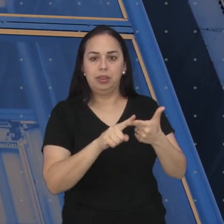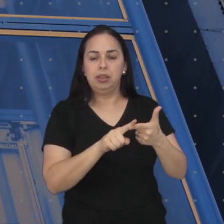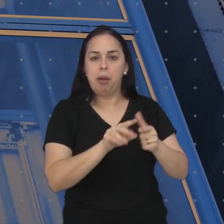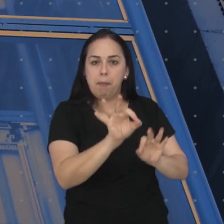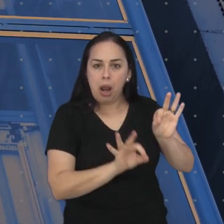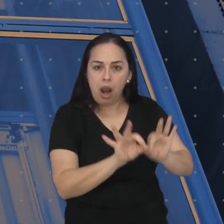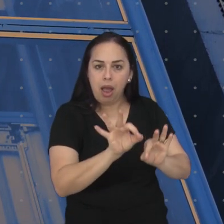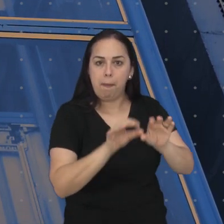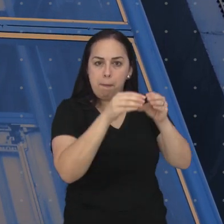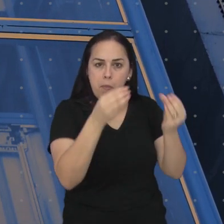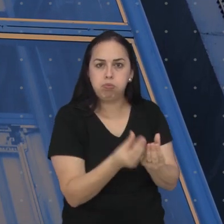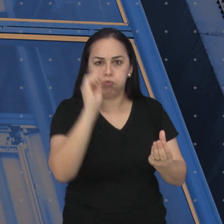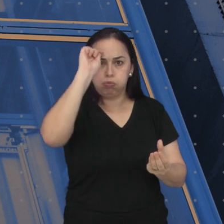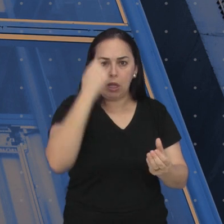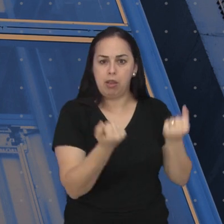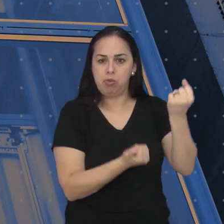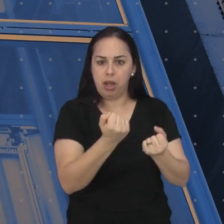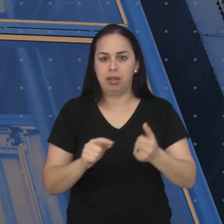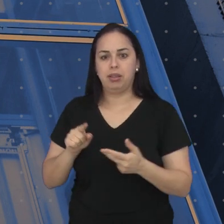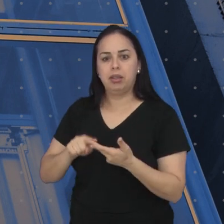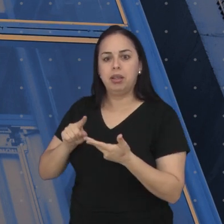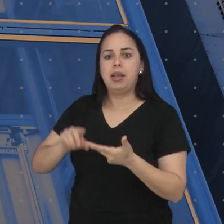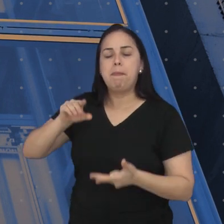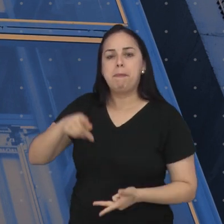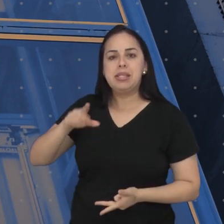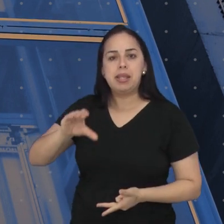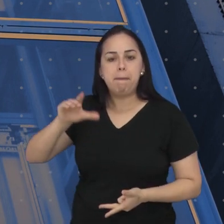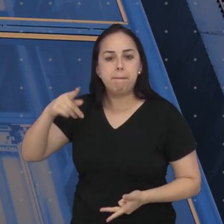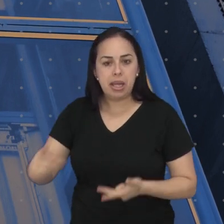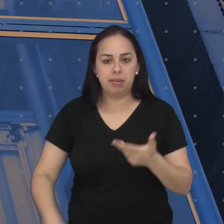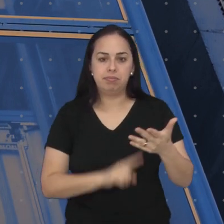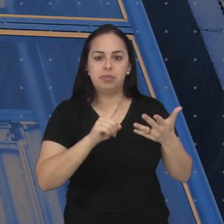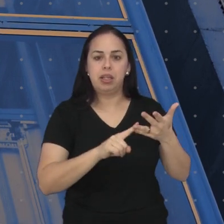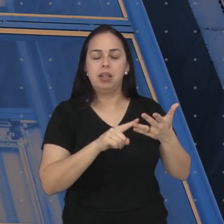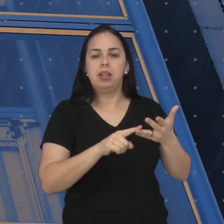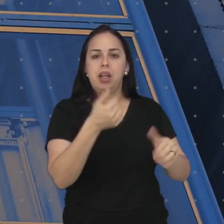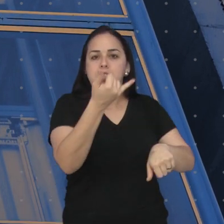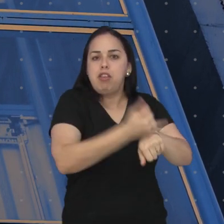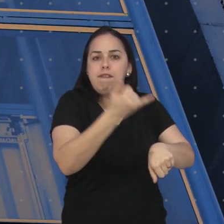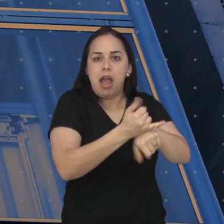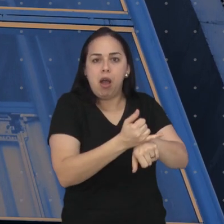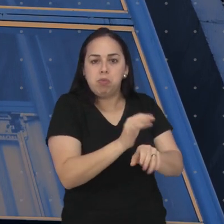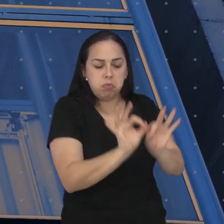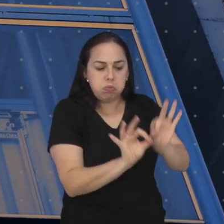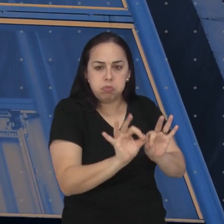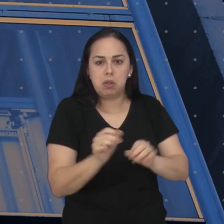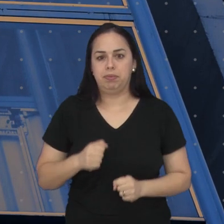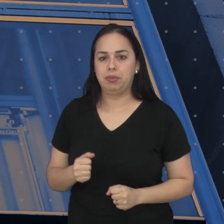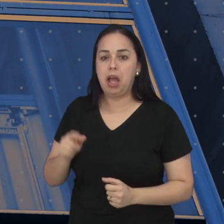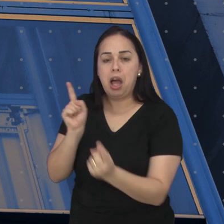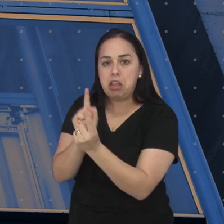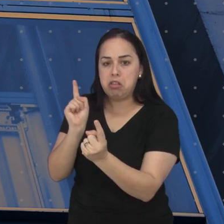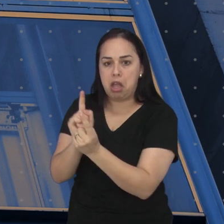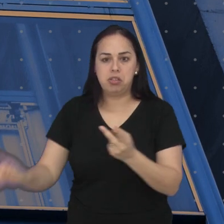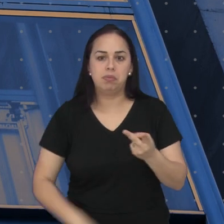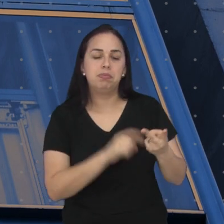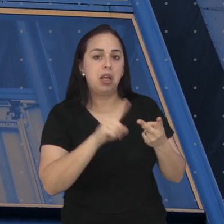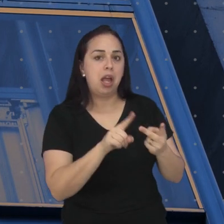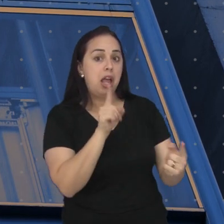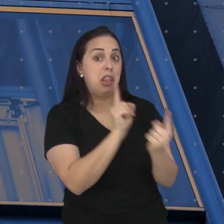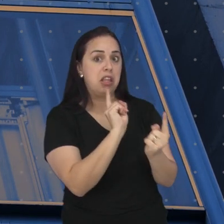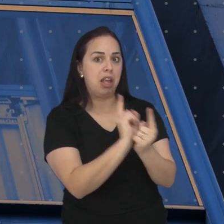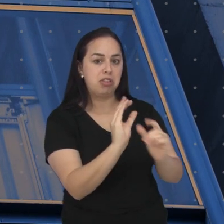obras, alinhador de pneus, analista de PCP, armador de ferragens na construção civil, atendente